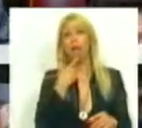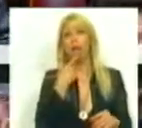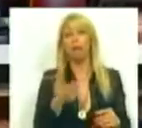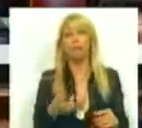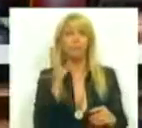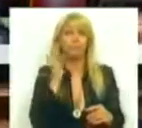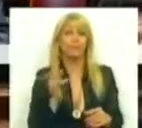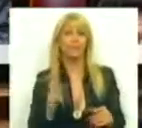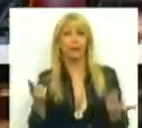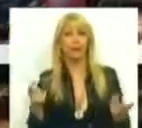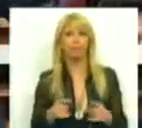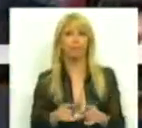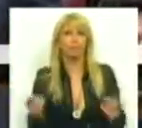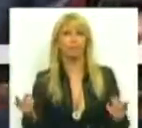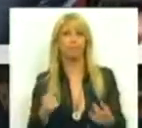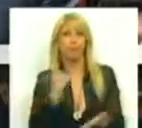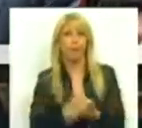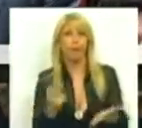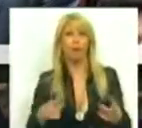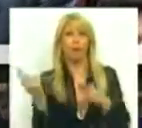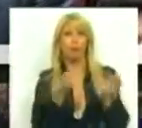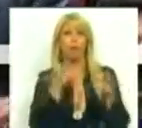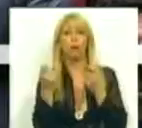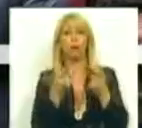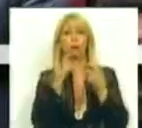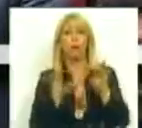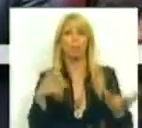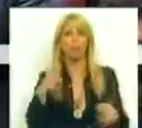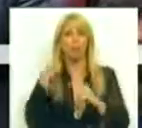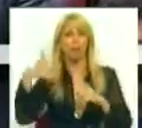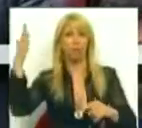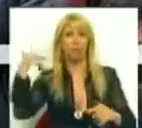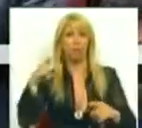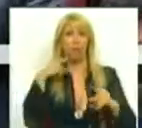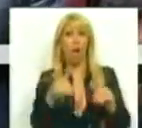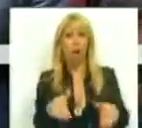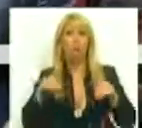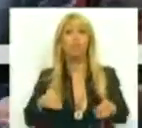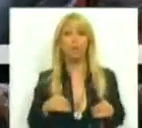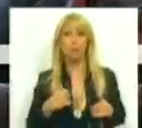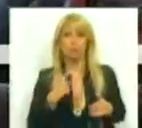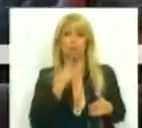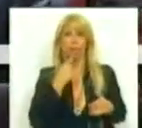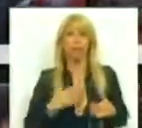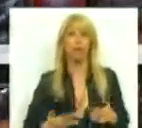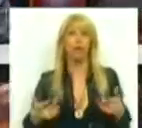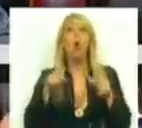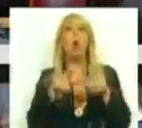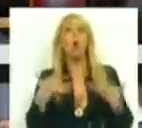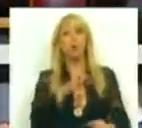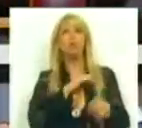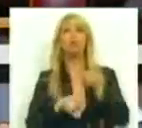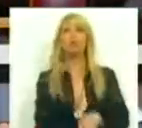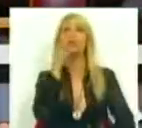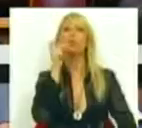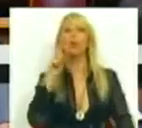debate parlamentar. Aqui há tempos foi a abstenção violenta. Hoje o Sr. Deputado António José Seguro